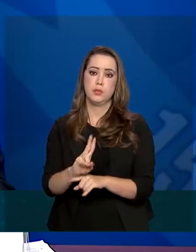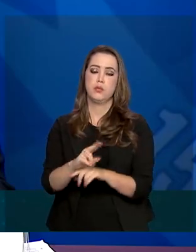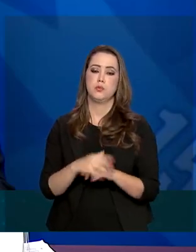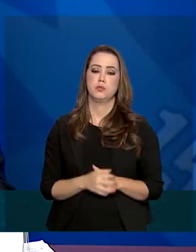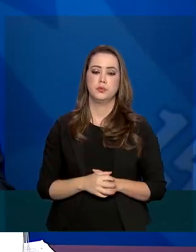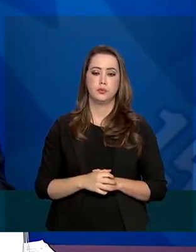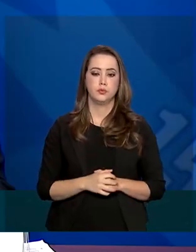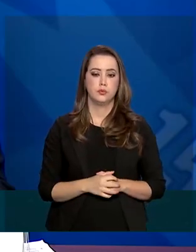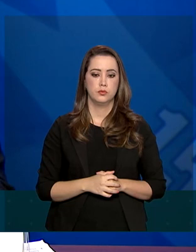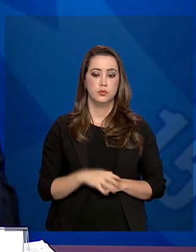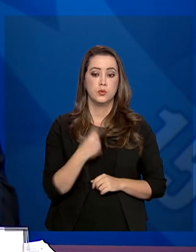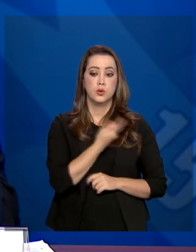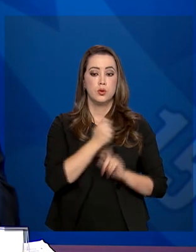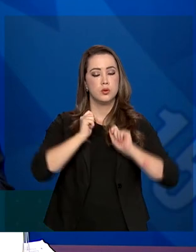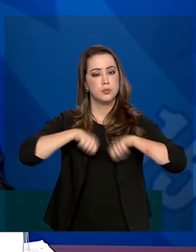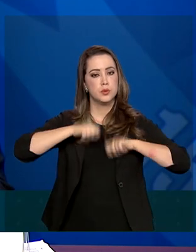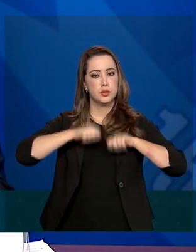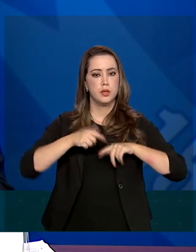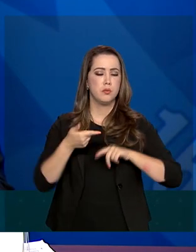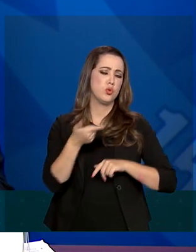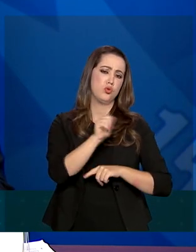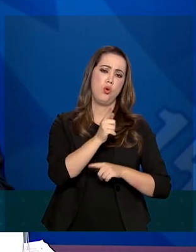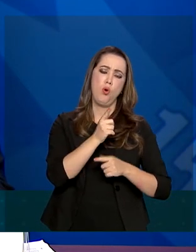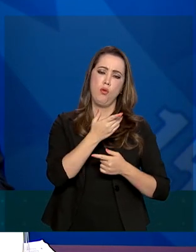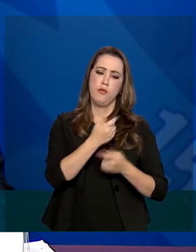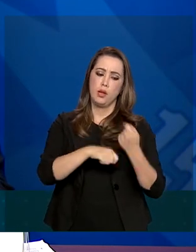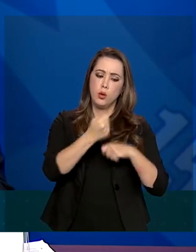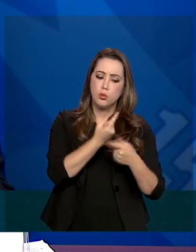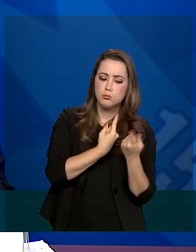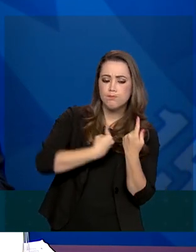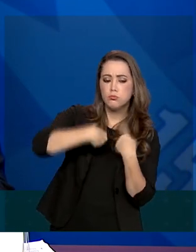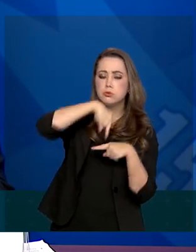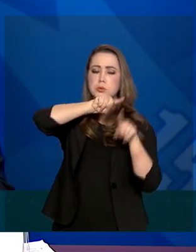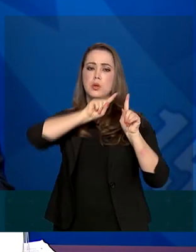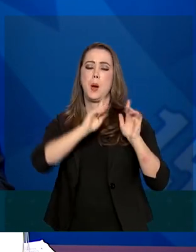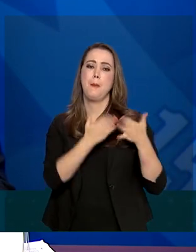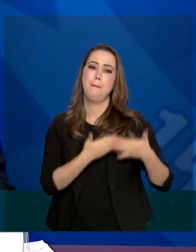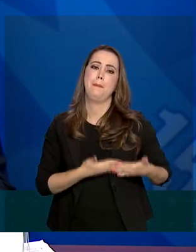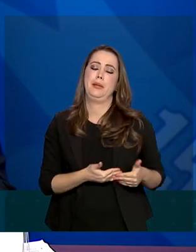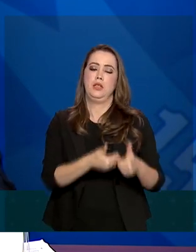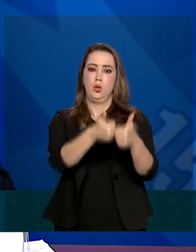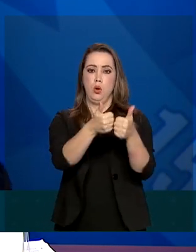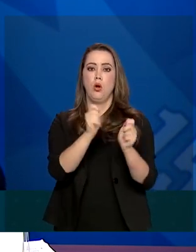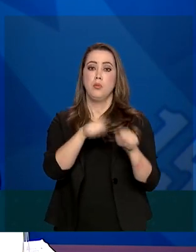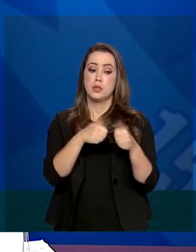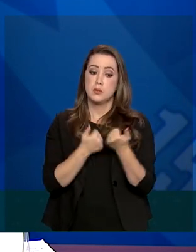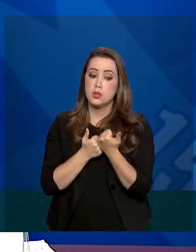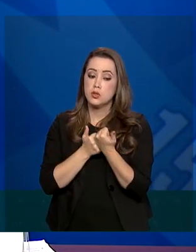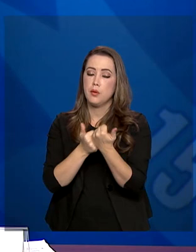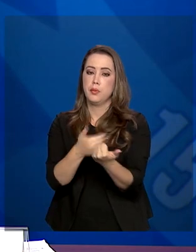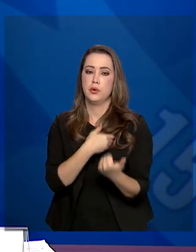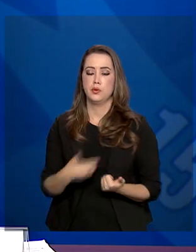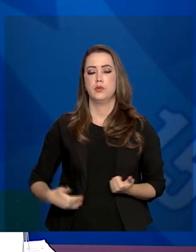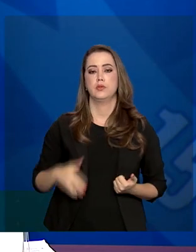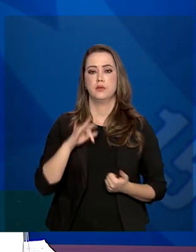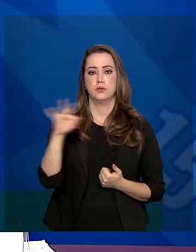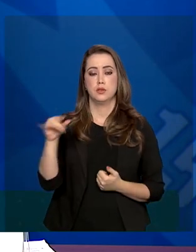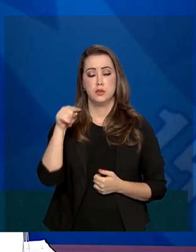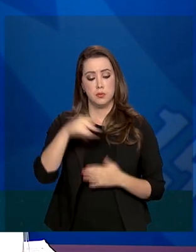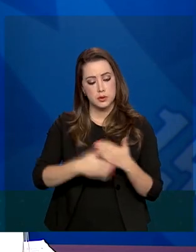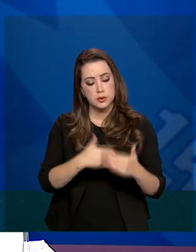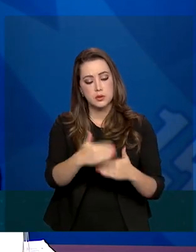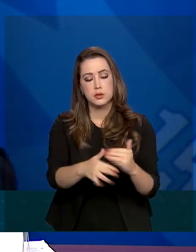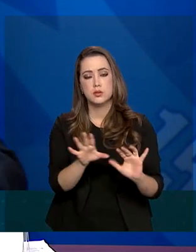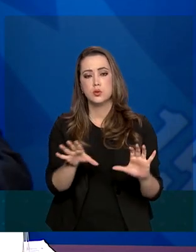Nós podemos estar retomando a economia com maior desenvoltura comercial, com maior apoio do governo federal para esse